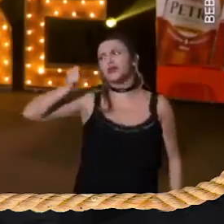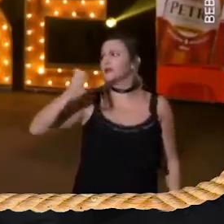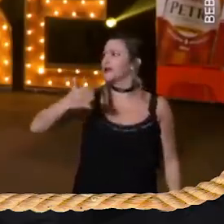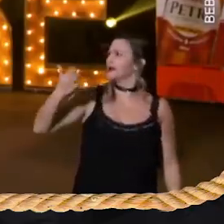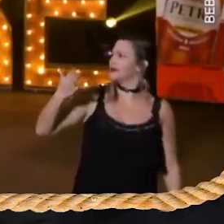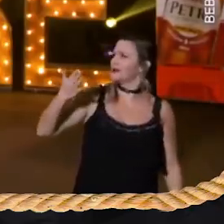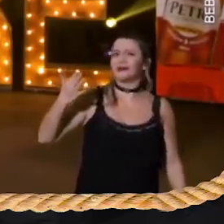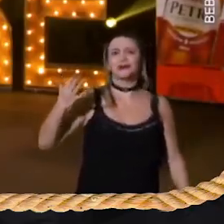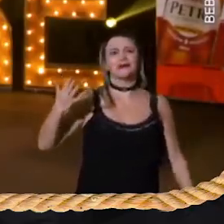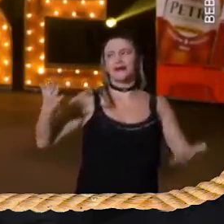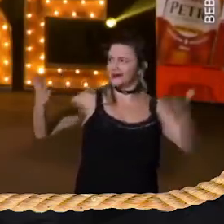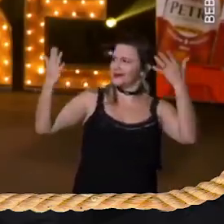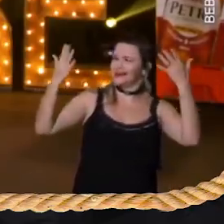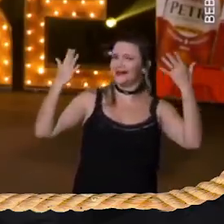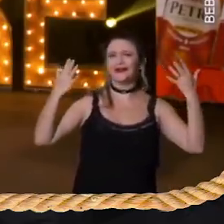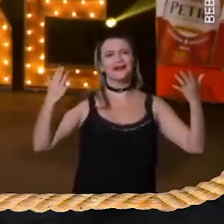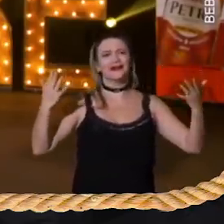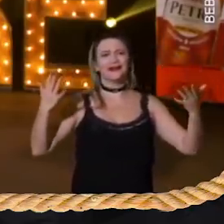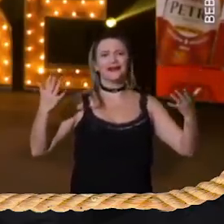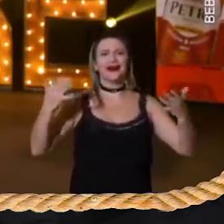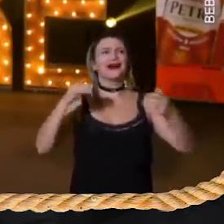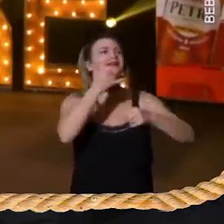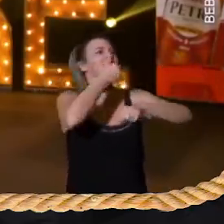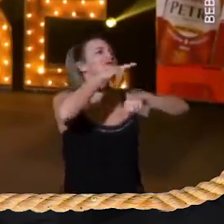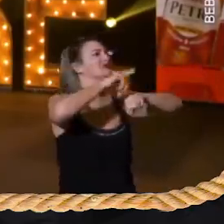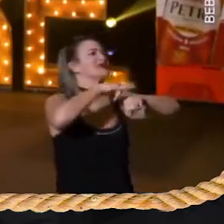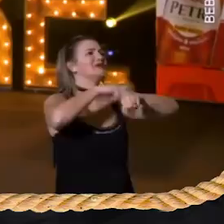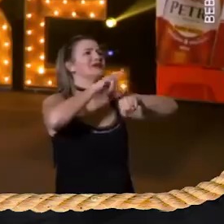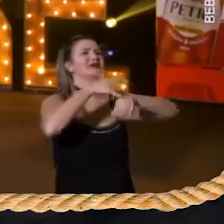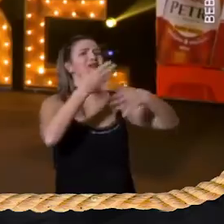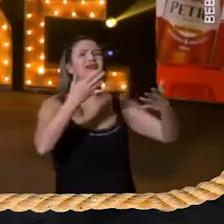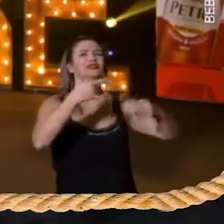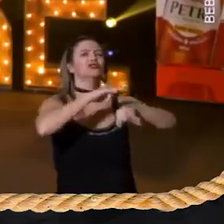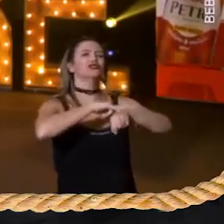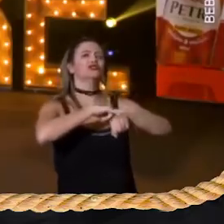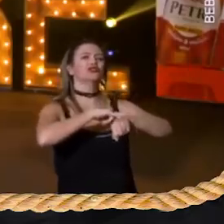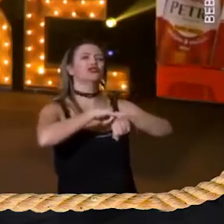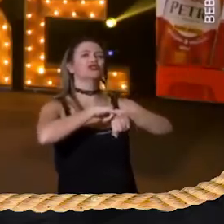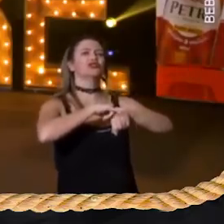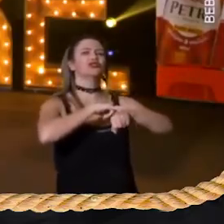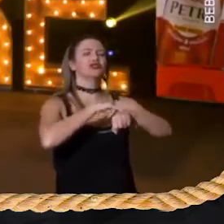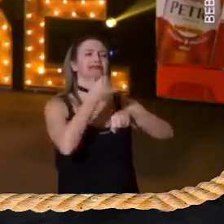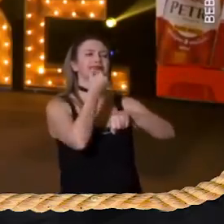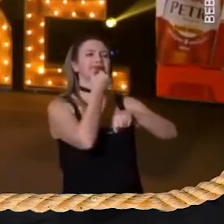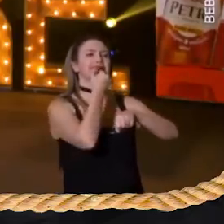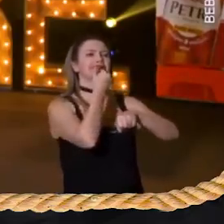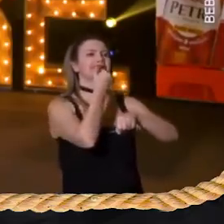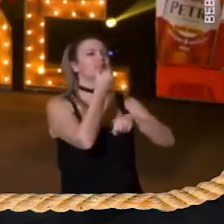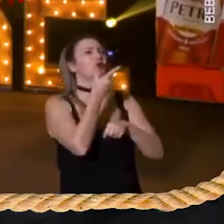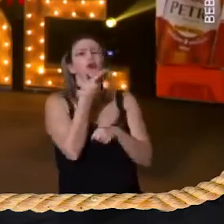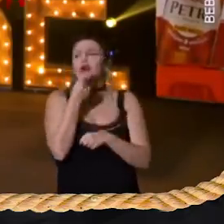Não tava, não. Eu tava no banheiro ali, mas fazendo um xixizinho pra, né? O cara falou que ia